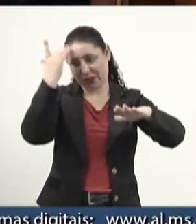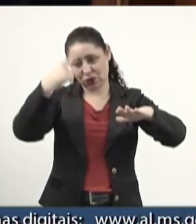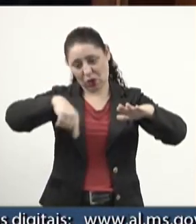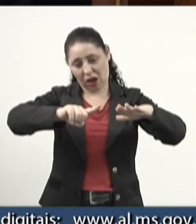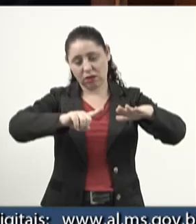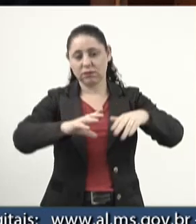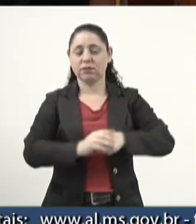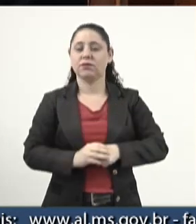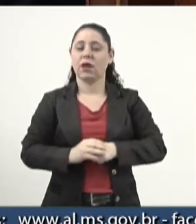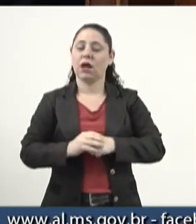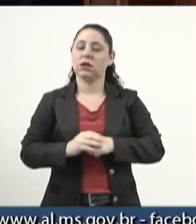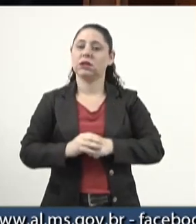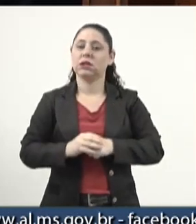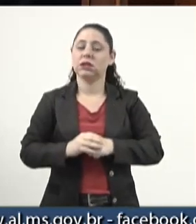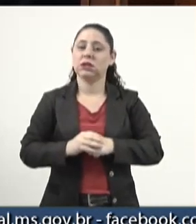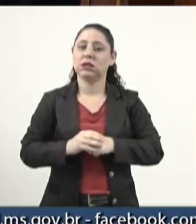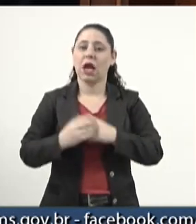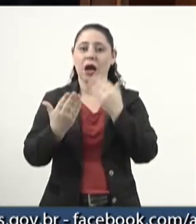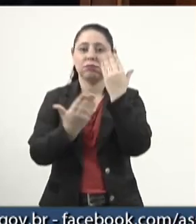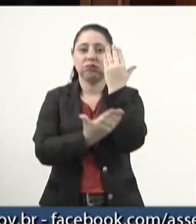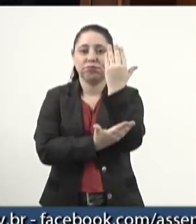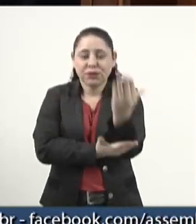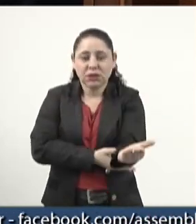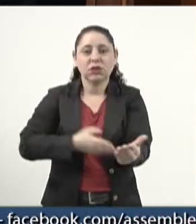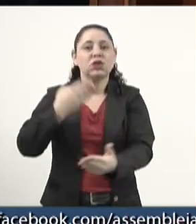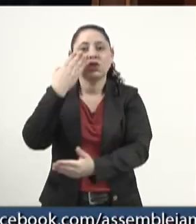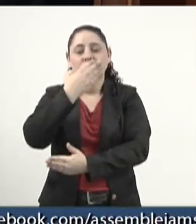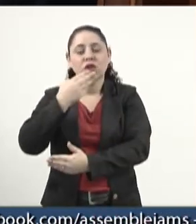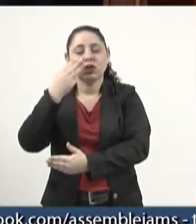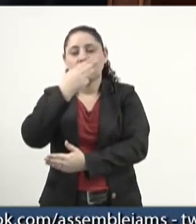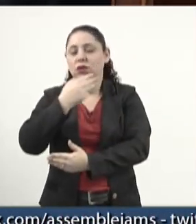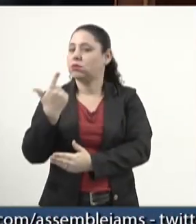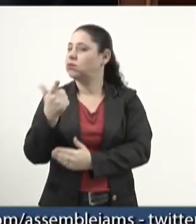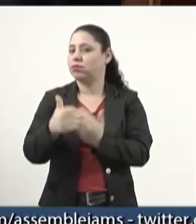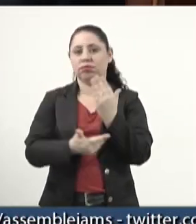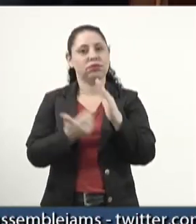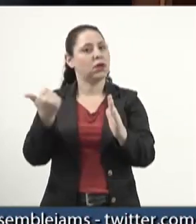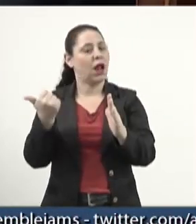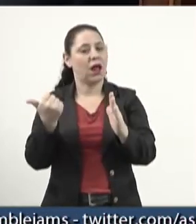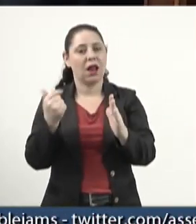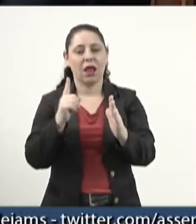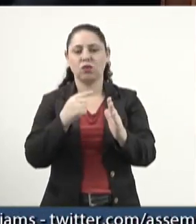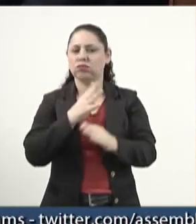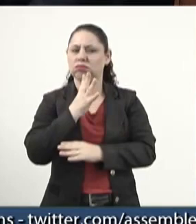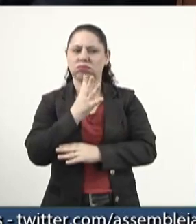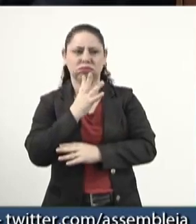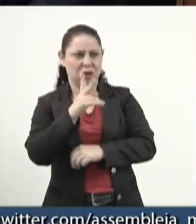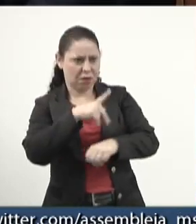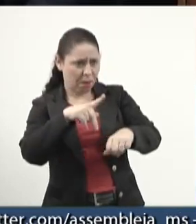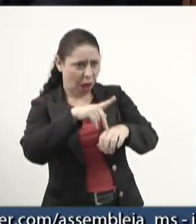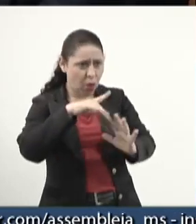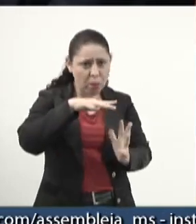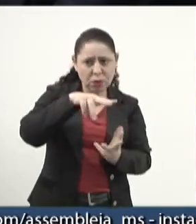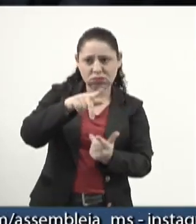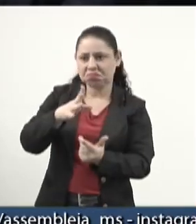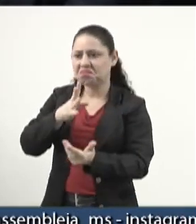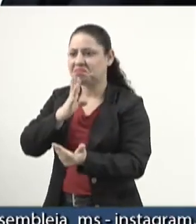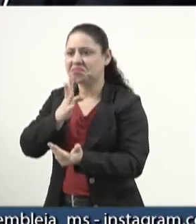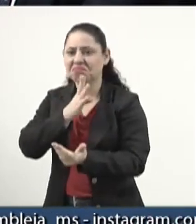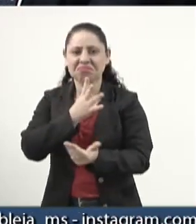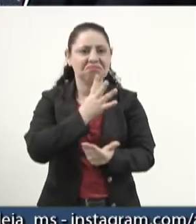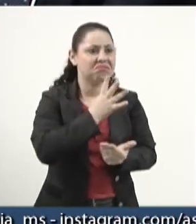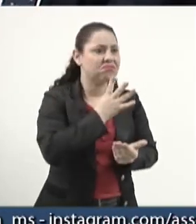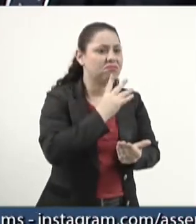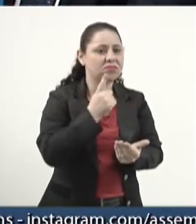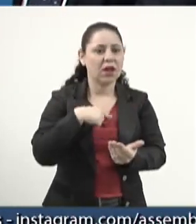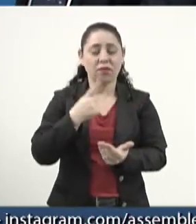a cana não tira. E outra coisa, eu não conheço nenhum país do mundo para me chegar